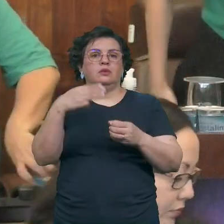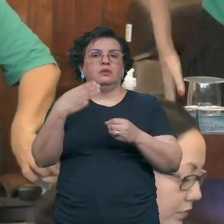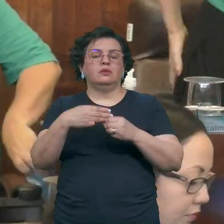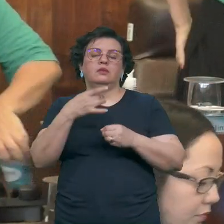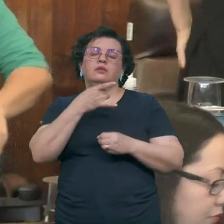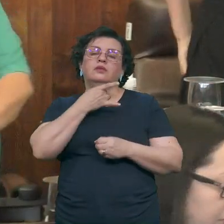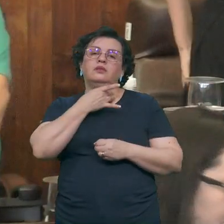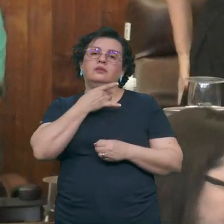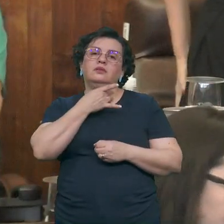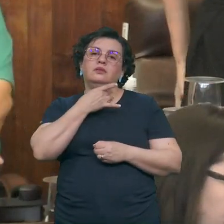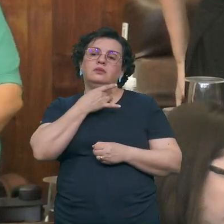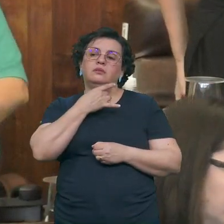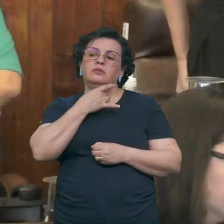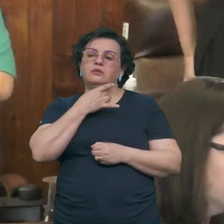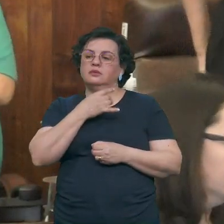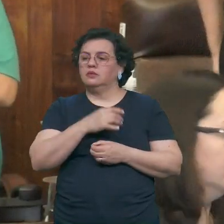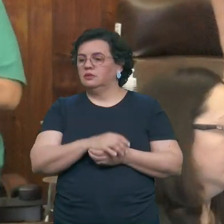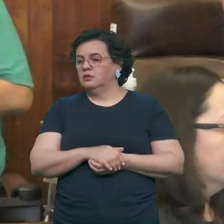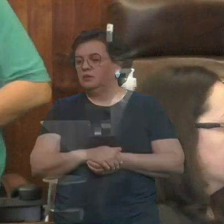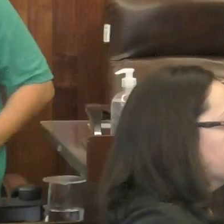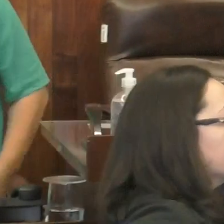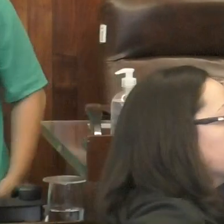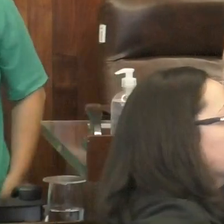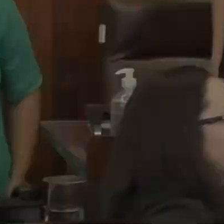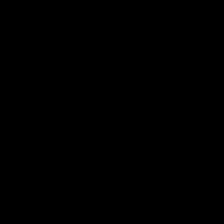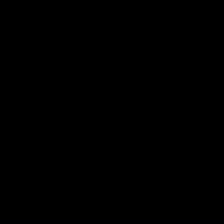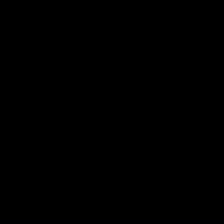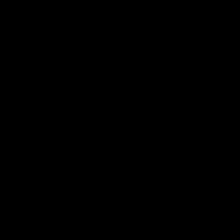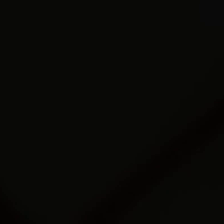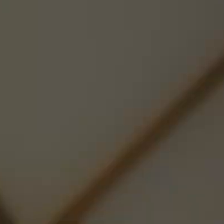de Zelinda Tognoli Galati Moneta.